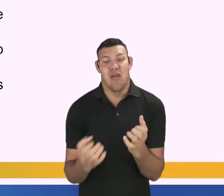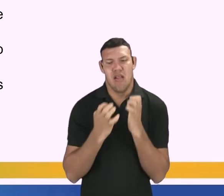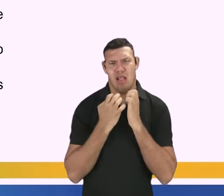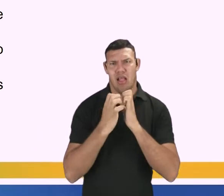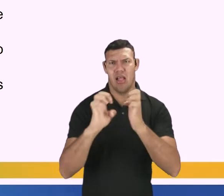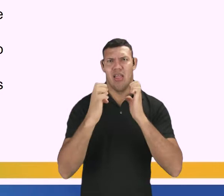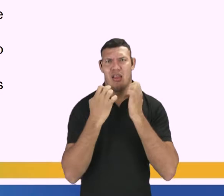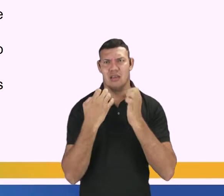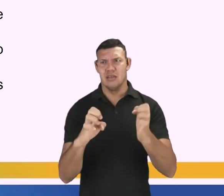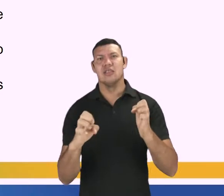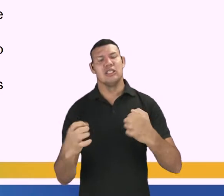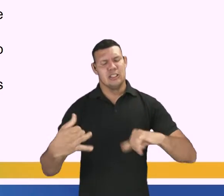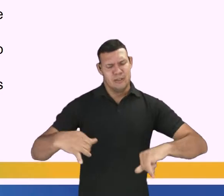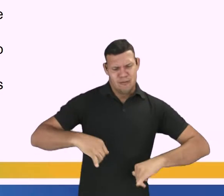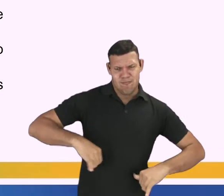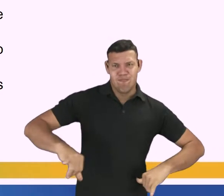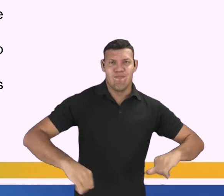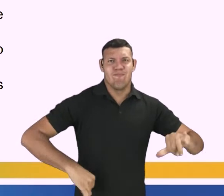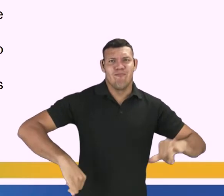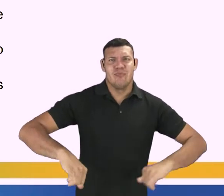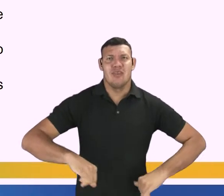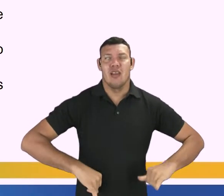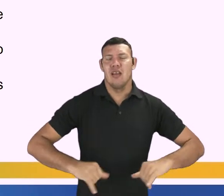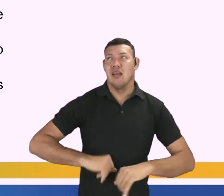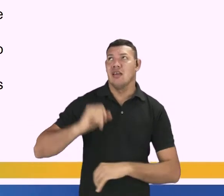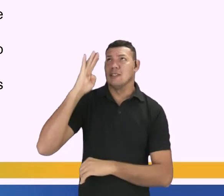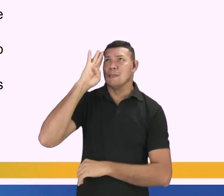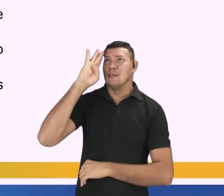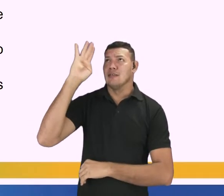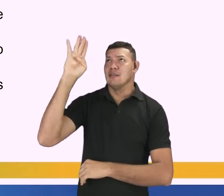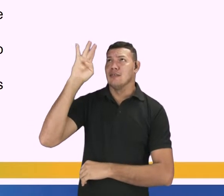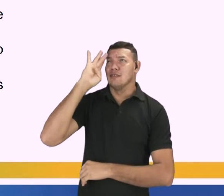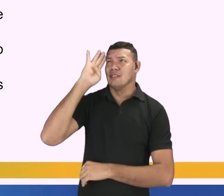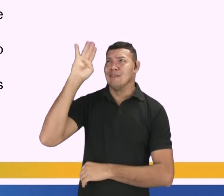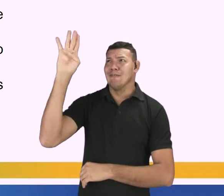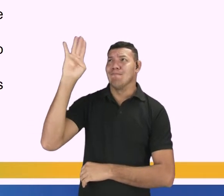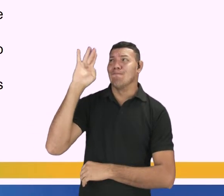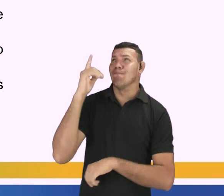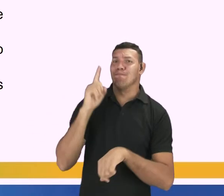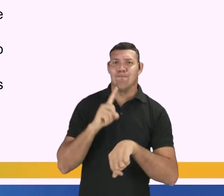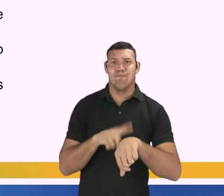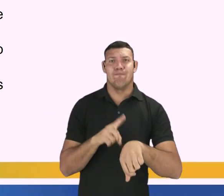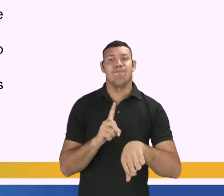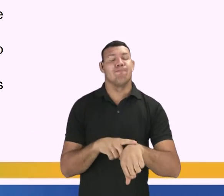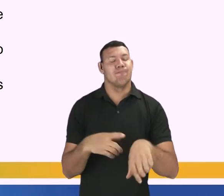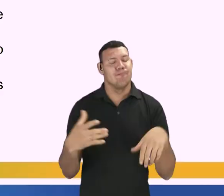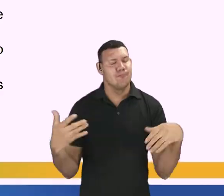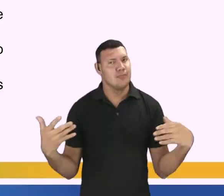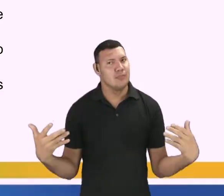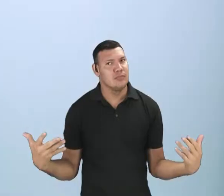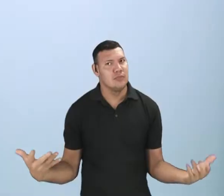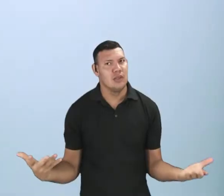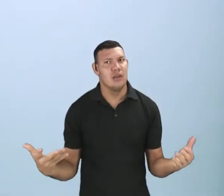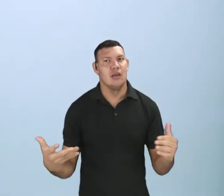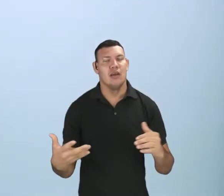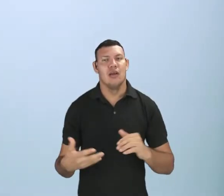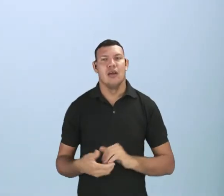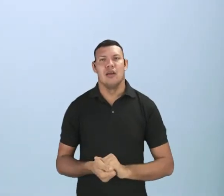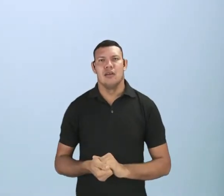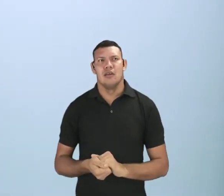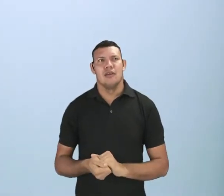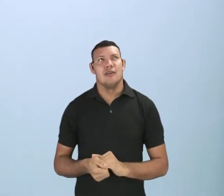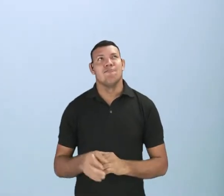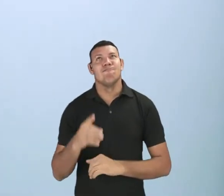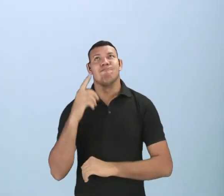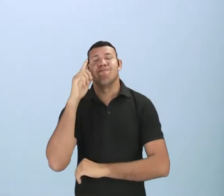apresentando tormentos, né? E a imaginação daquela época, ela, digamos assim, que fazia com que